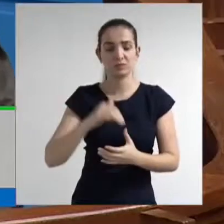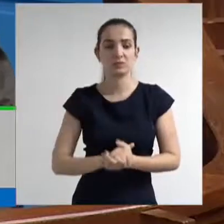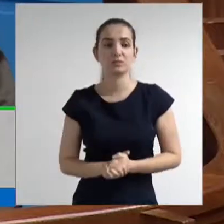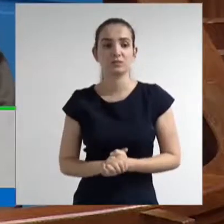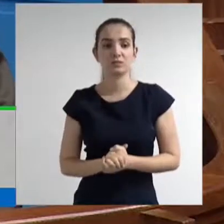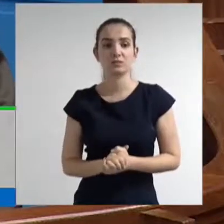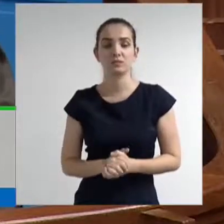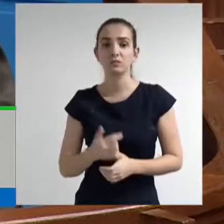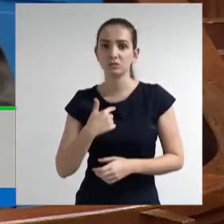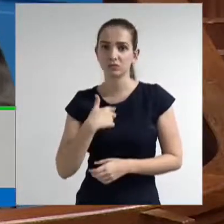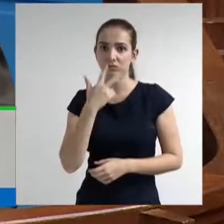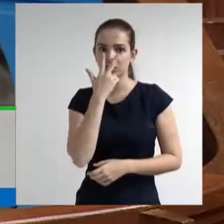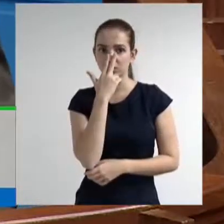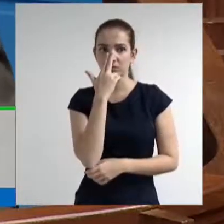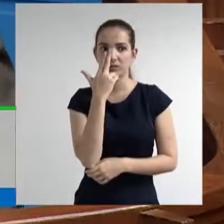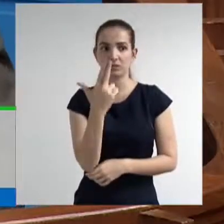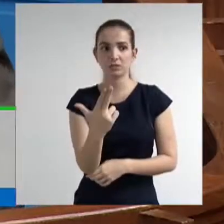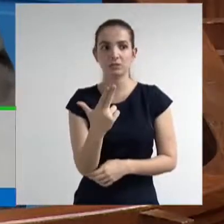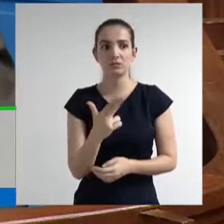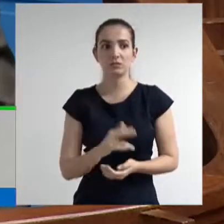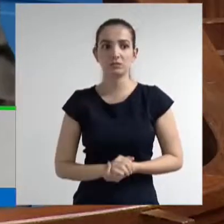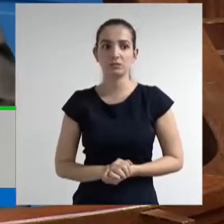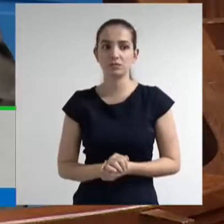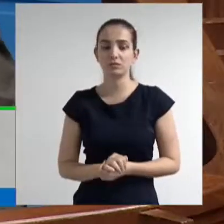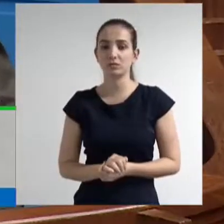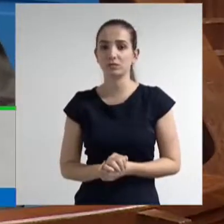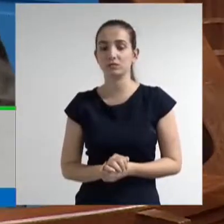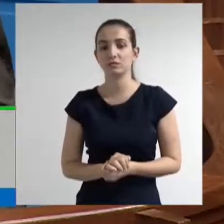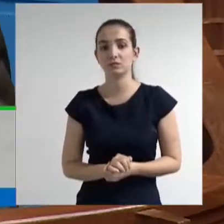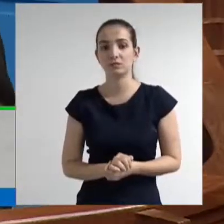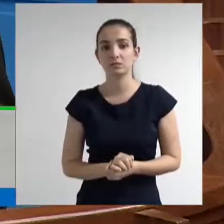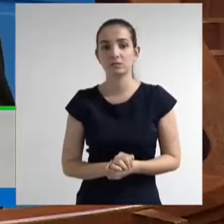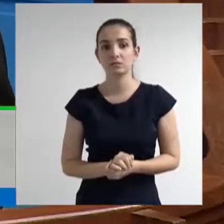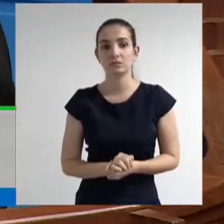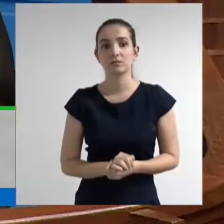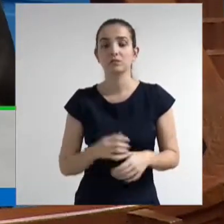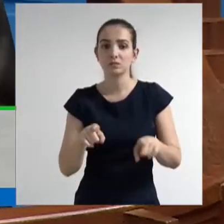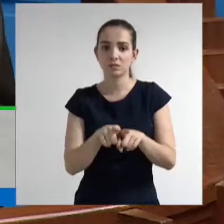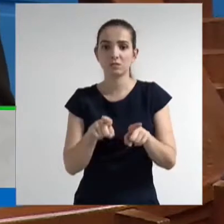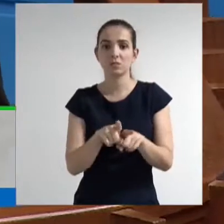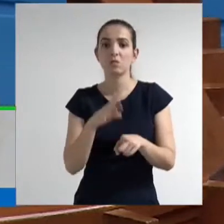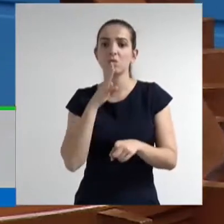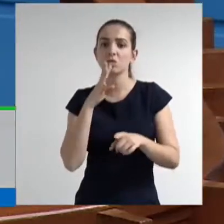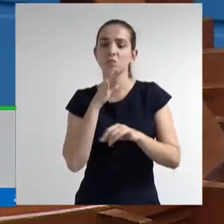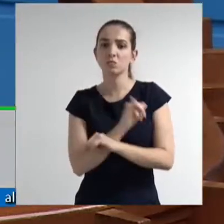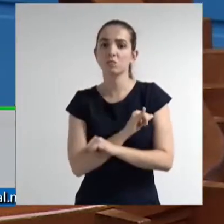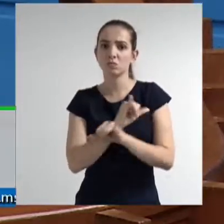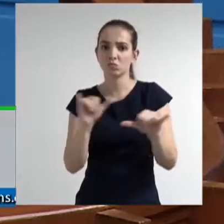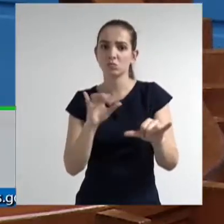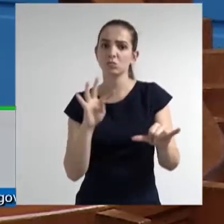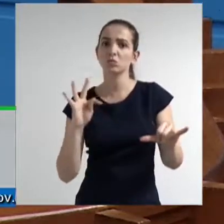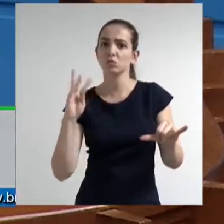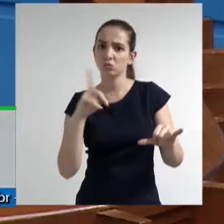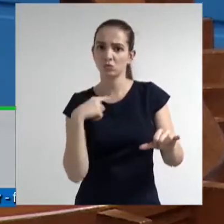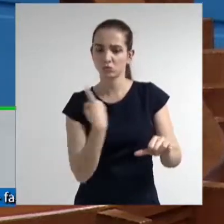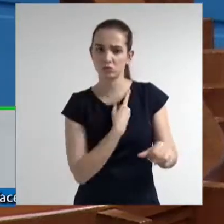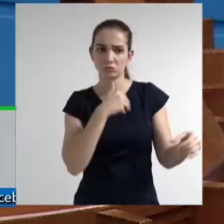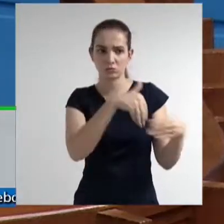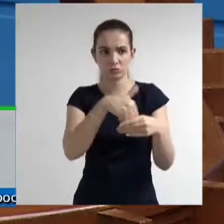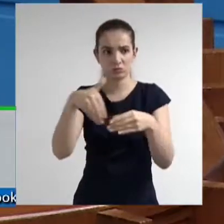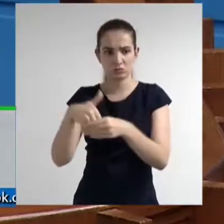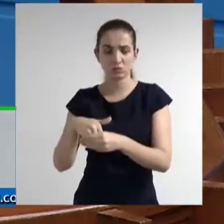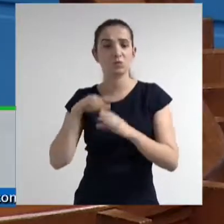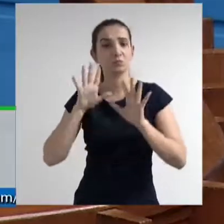nós estamos aqui em extraordinária, também dar conhecimento, transparência sobre o que nós estamos votando. Nós estamos